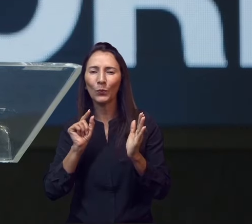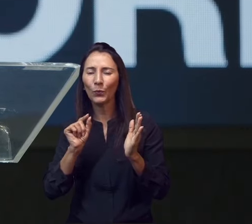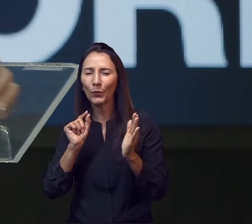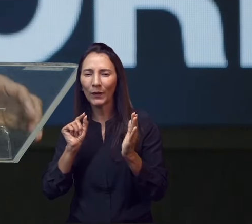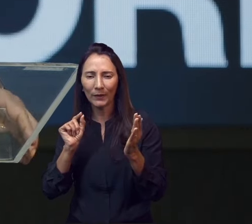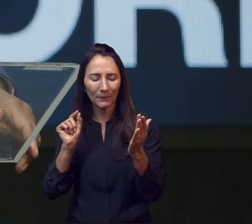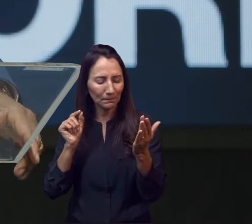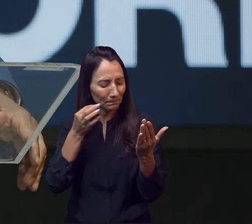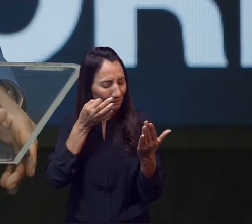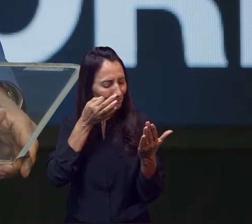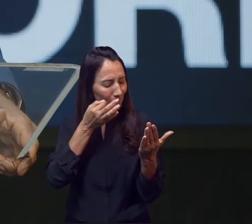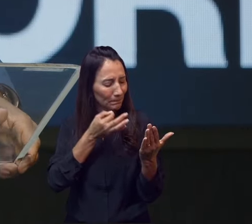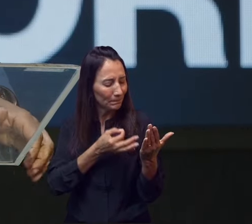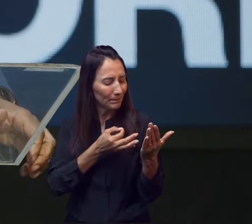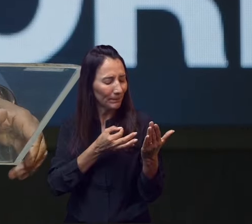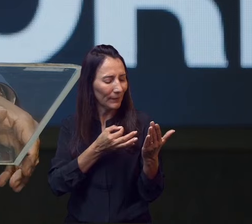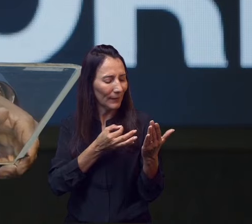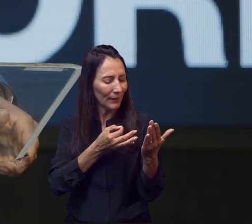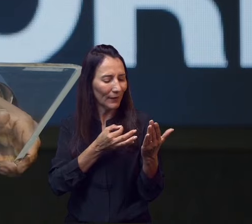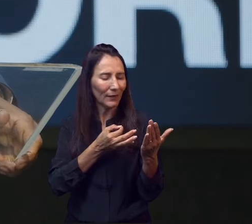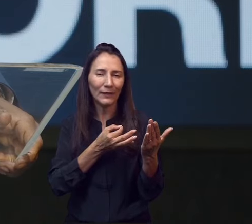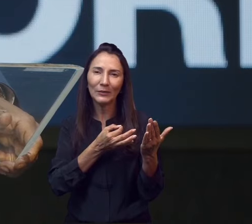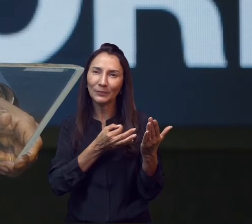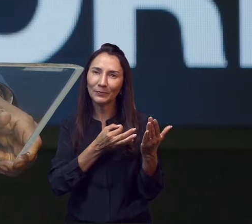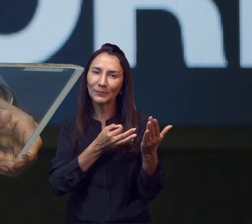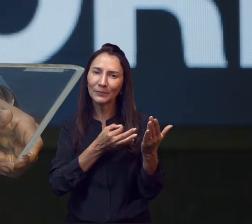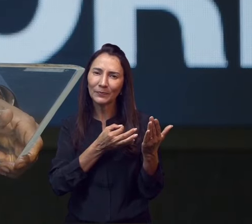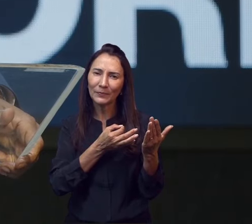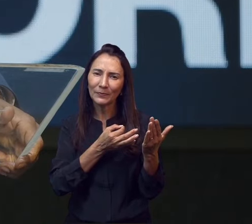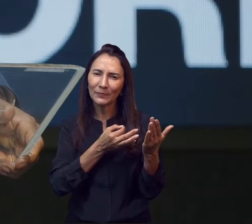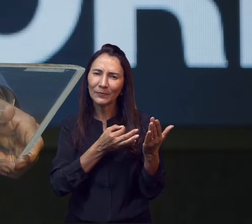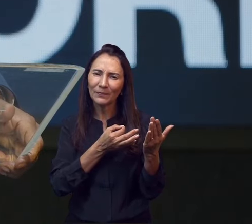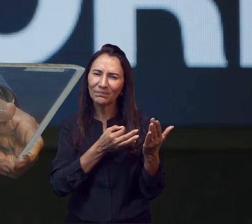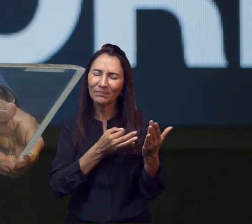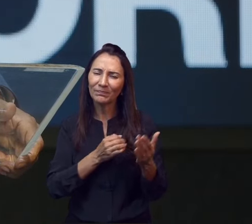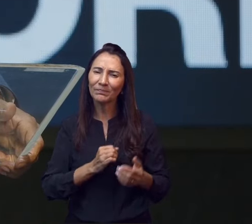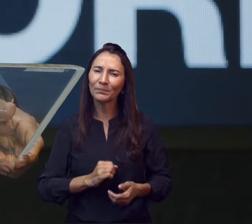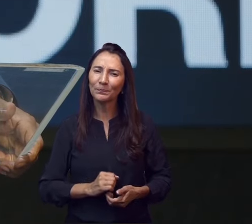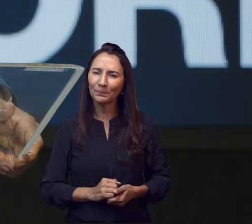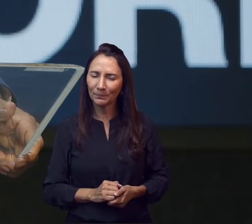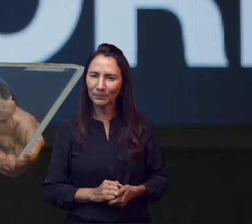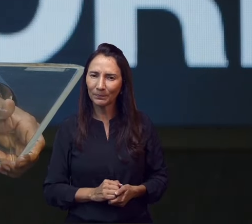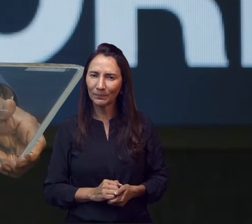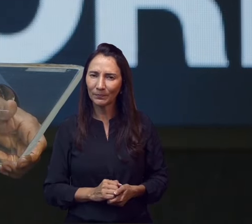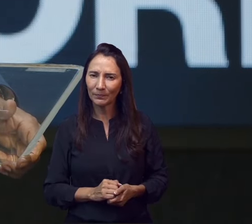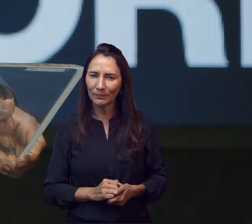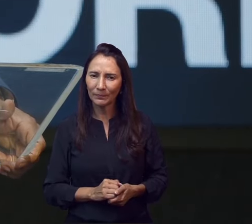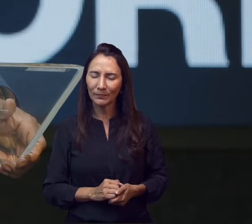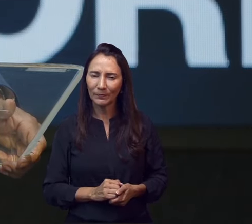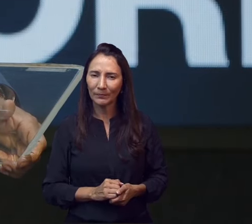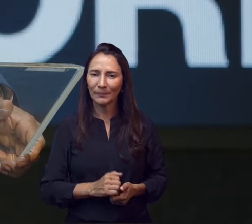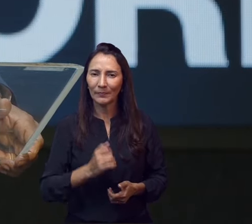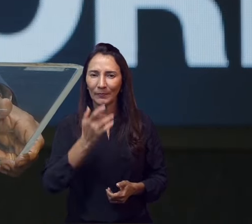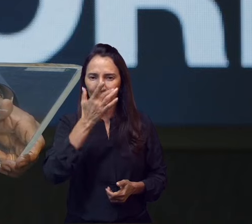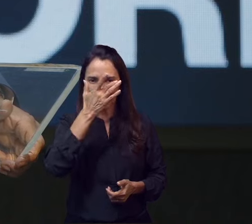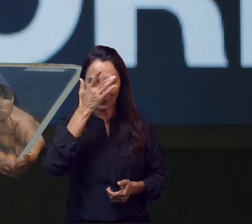do Todo Poderoso aquele que está sendo instruído